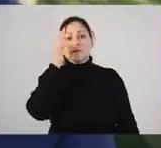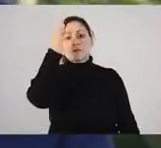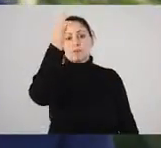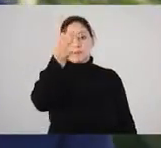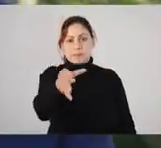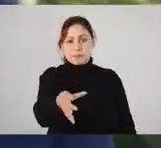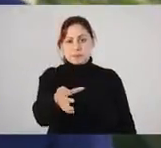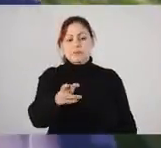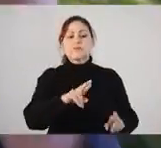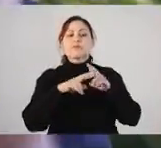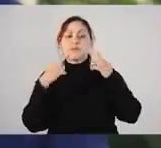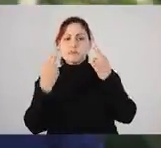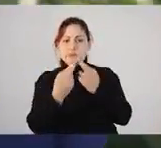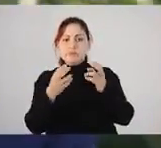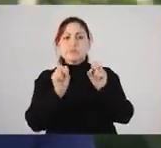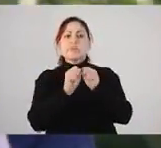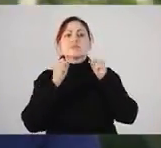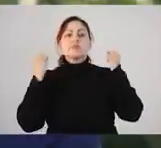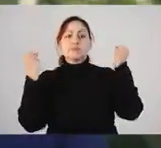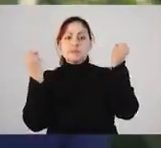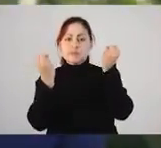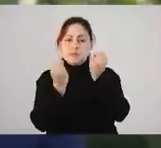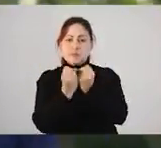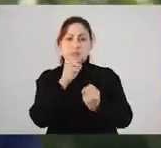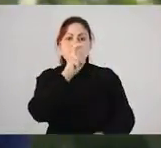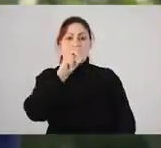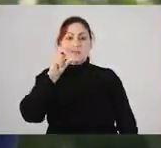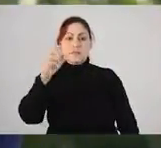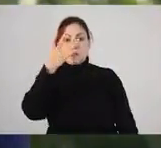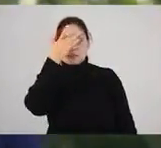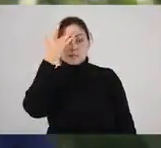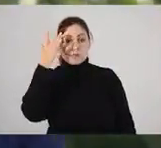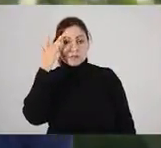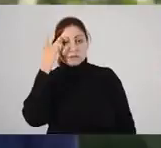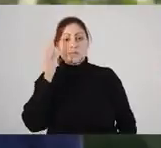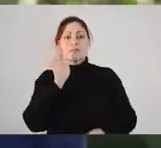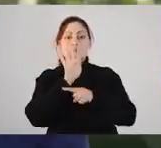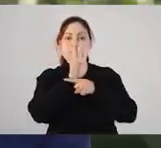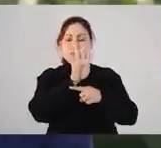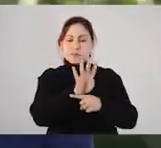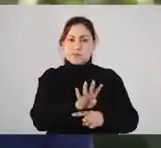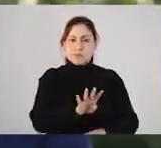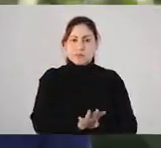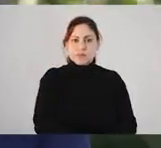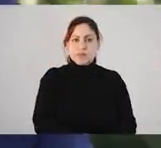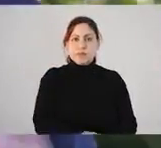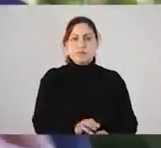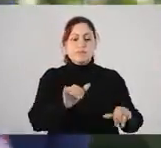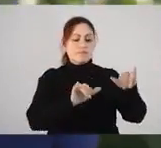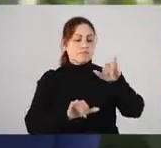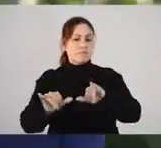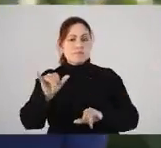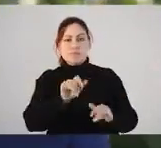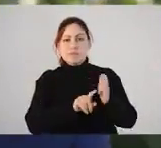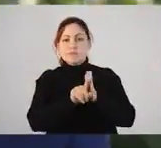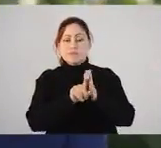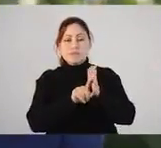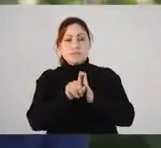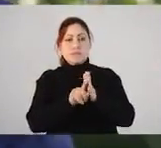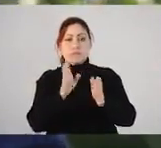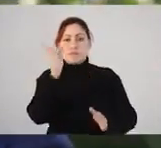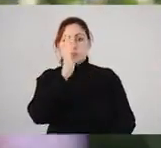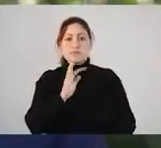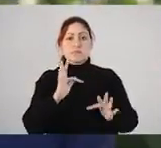cidade no futuro. Foram reuniões, seminários, mais de 500 sorocabanos participaram desse processo. Especialistas do Brasil